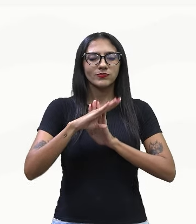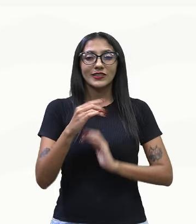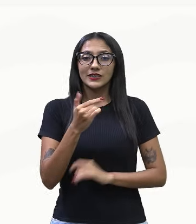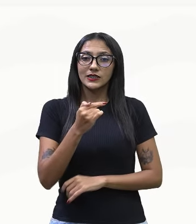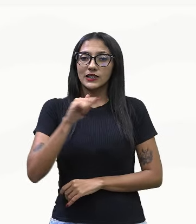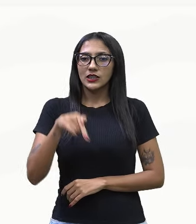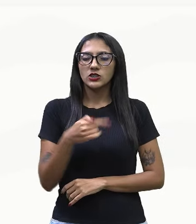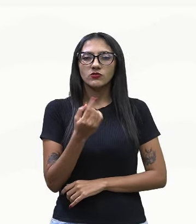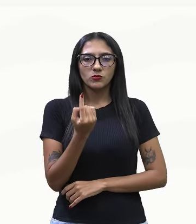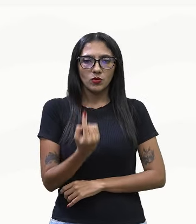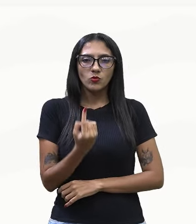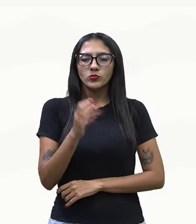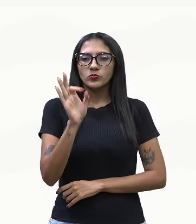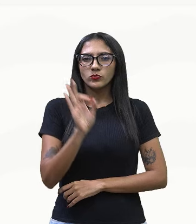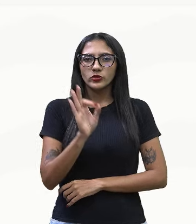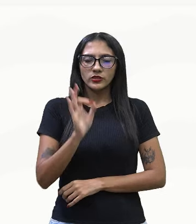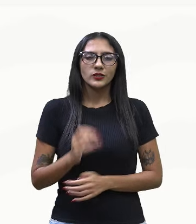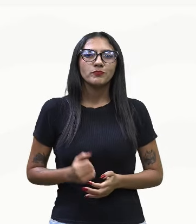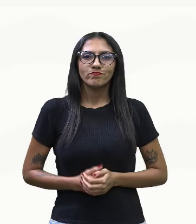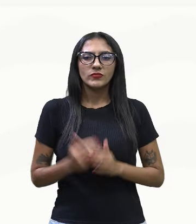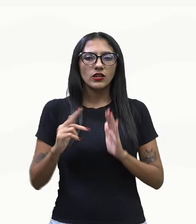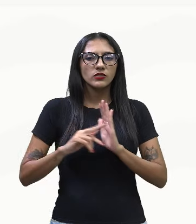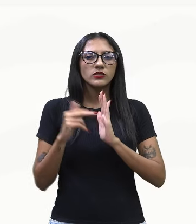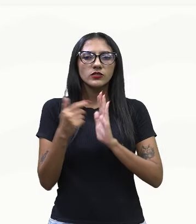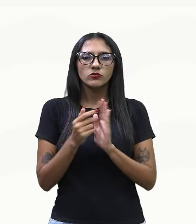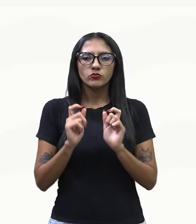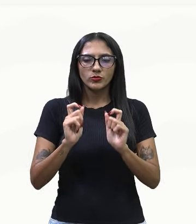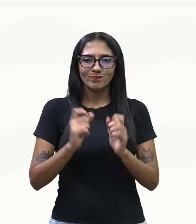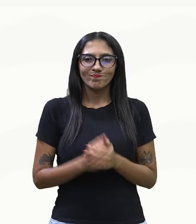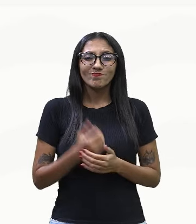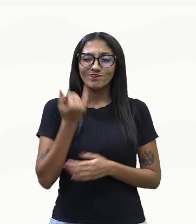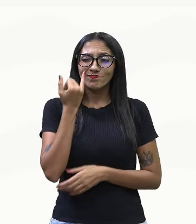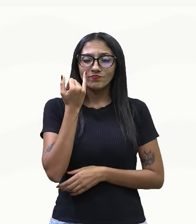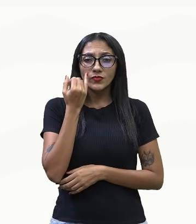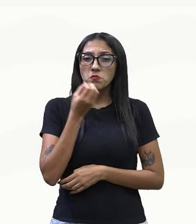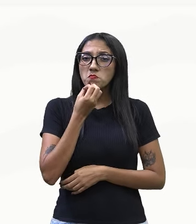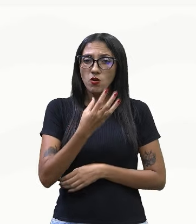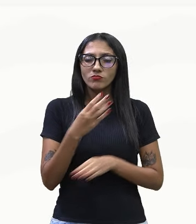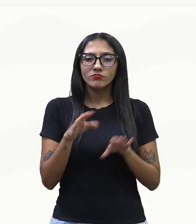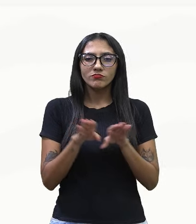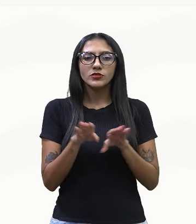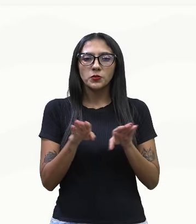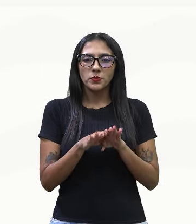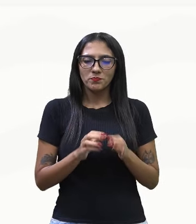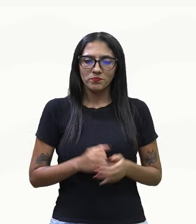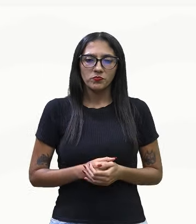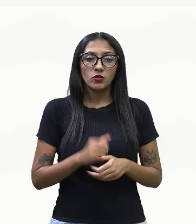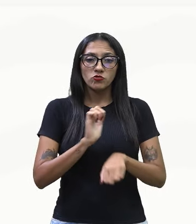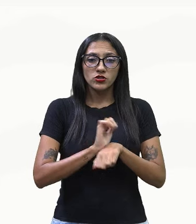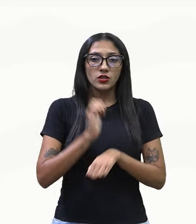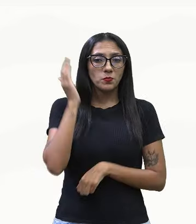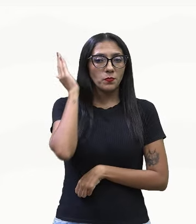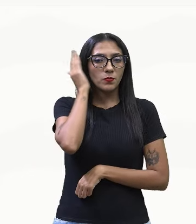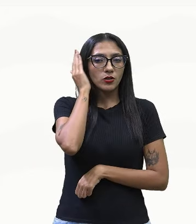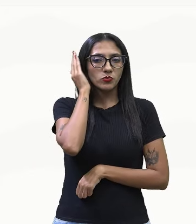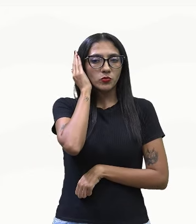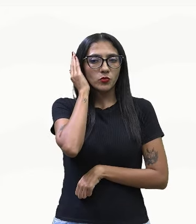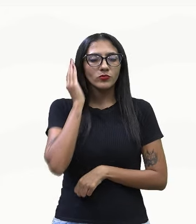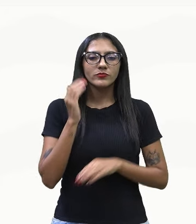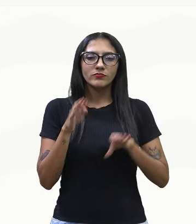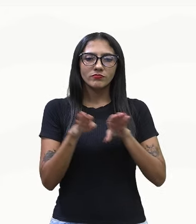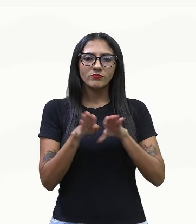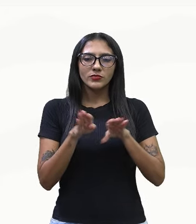7,1 o que é que isso significa aí professor notícia boa novamente né Tem uma estabilidade nos estados de Mato Grosso e Rondônia Além disso nós temos